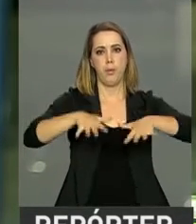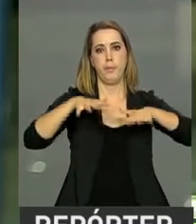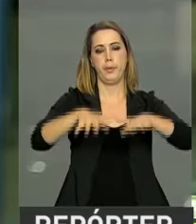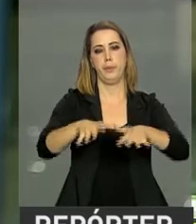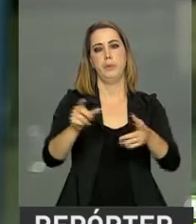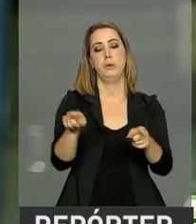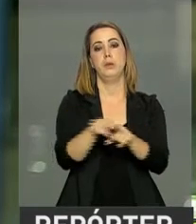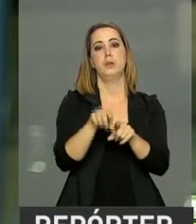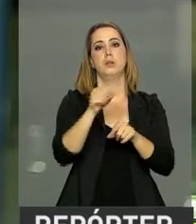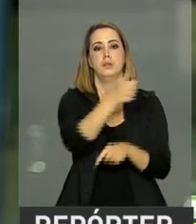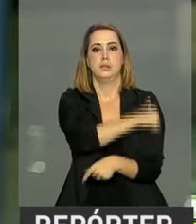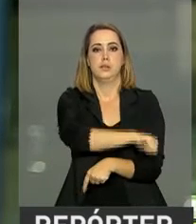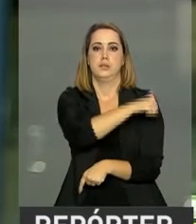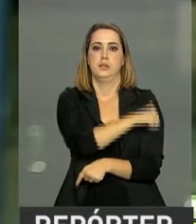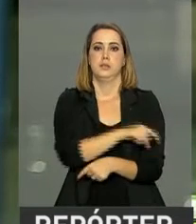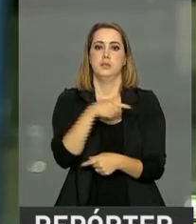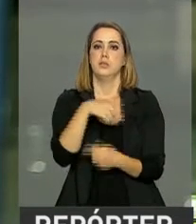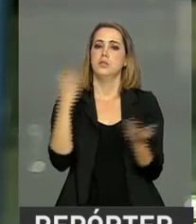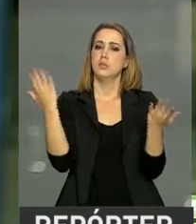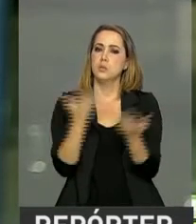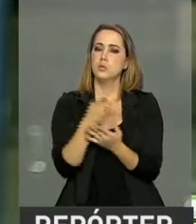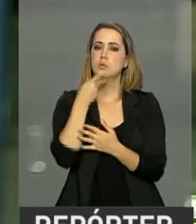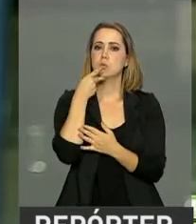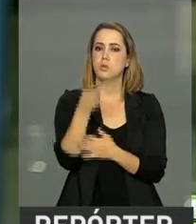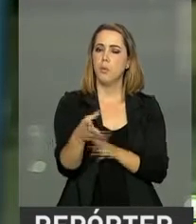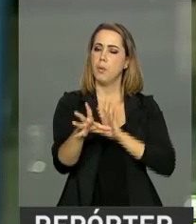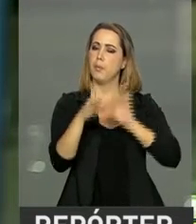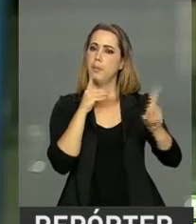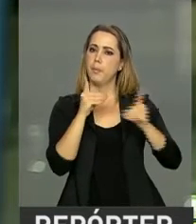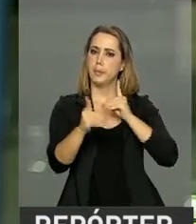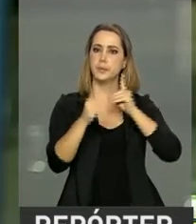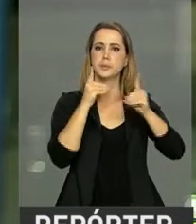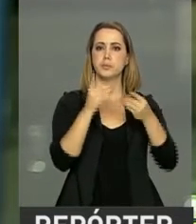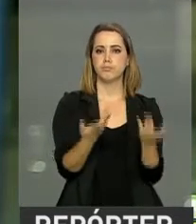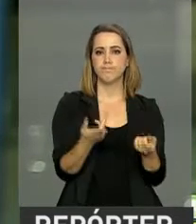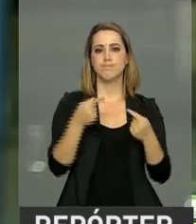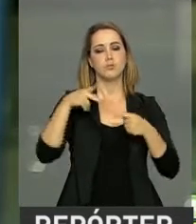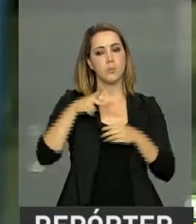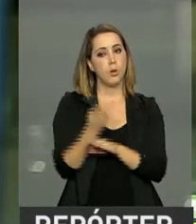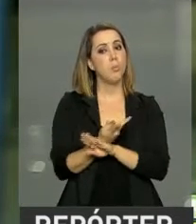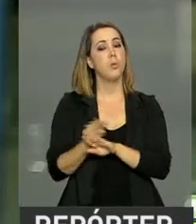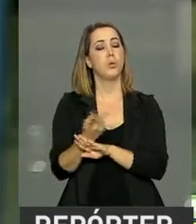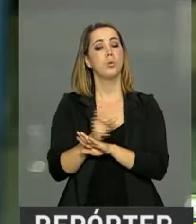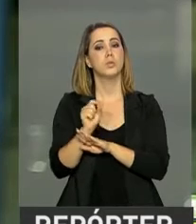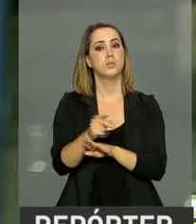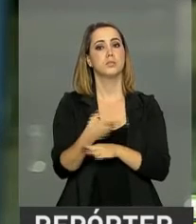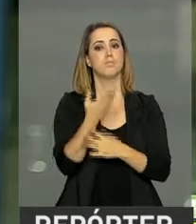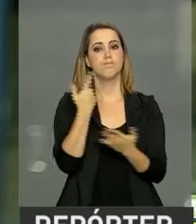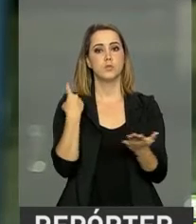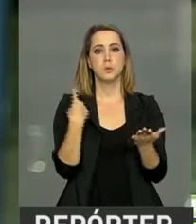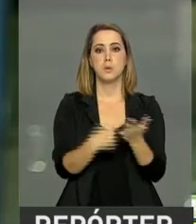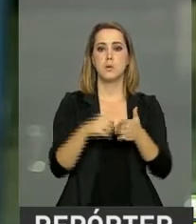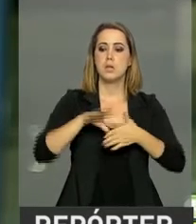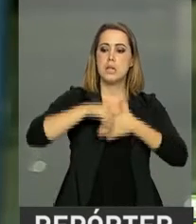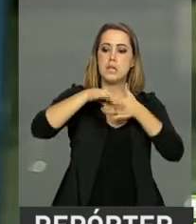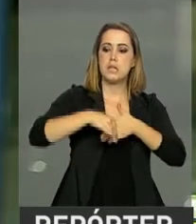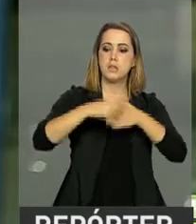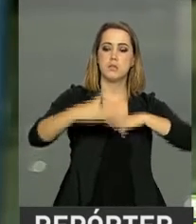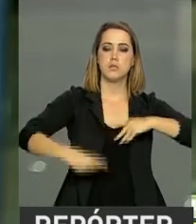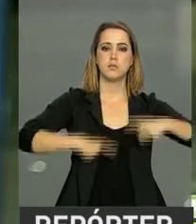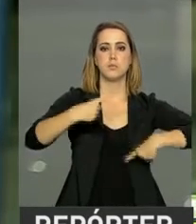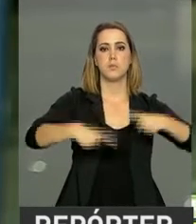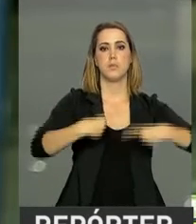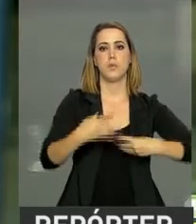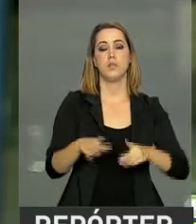que a tônica do governo tem sido a do diálogo ea busca incansável do convencimento das lideranças políticas